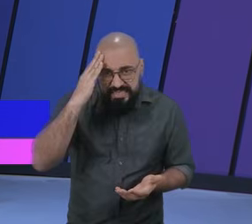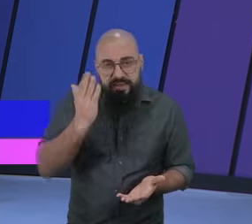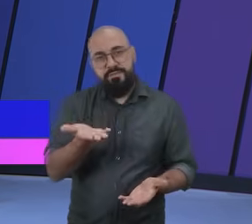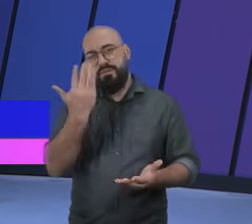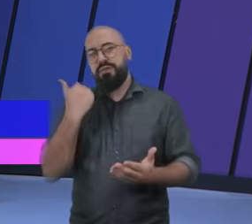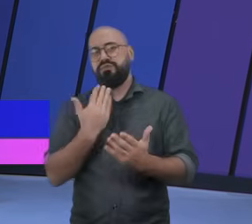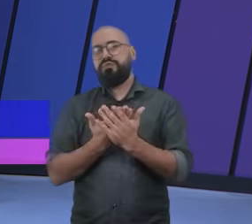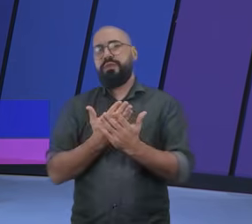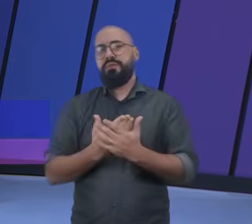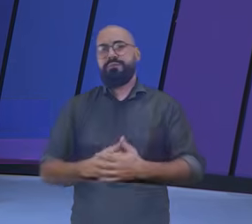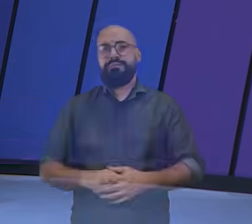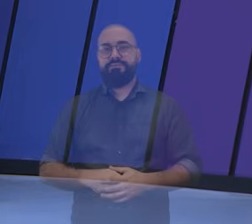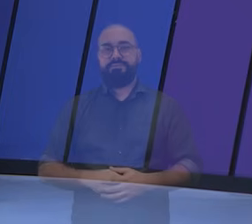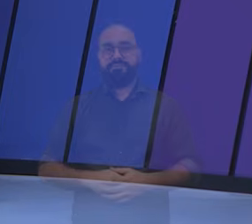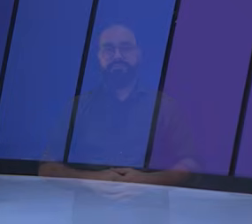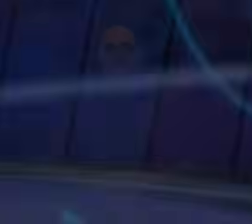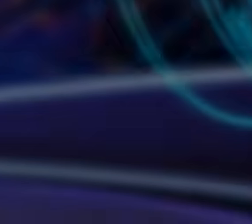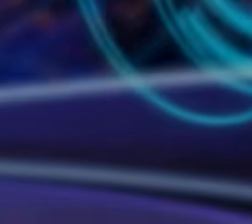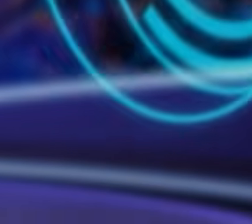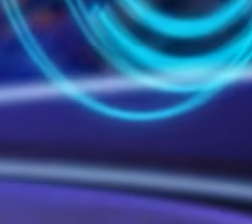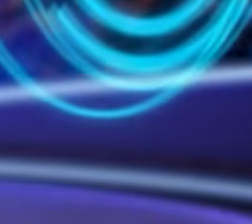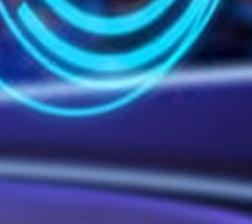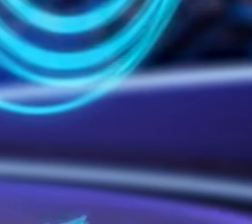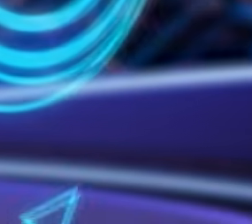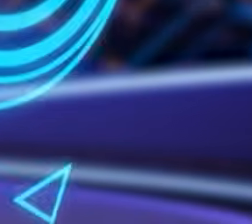Procurando o Futuro já começou.